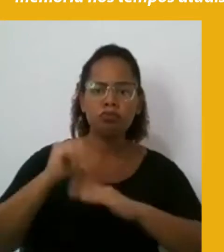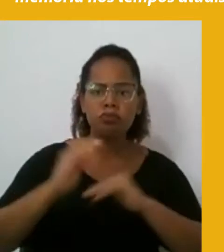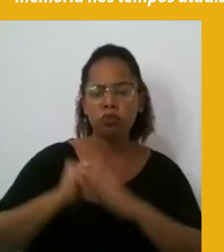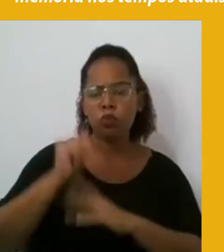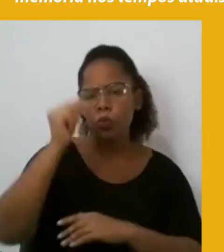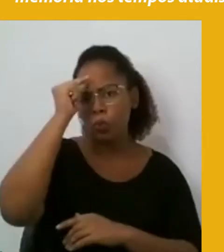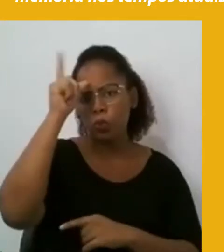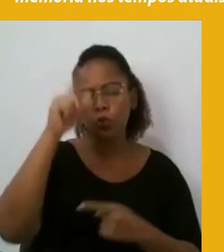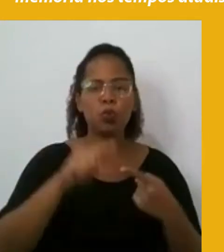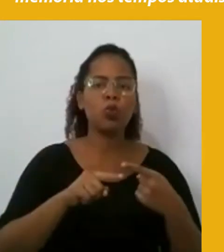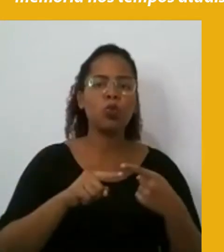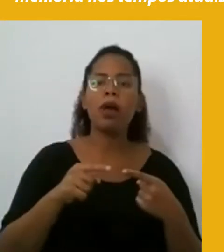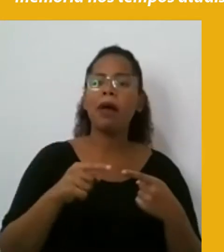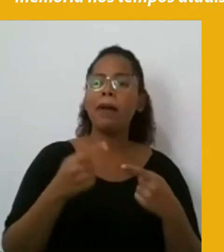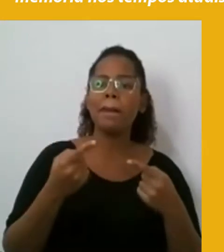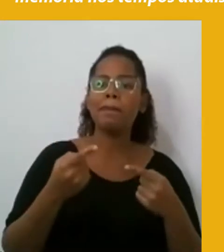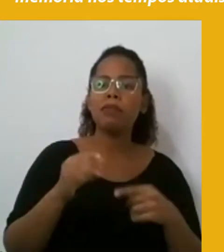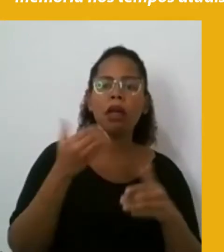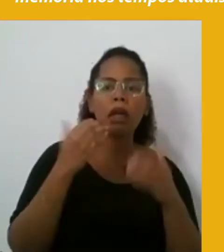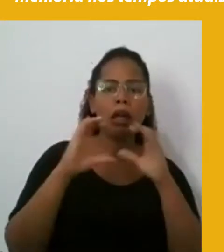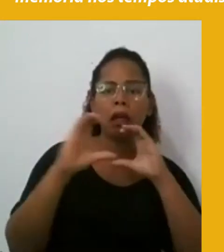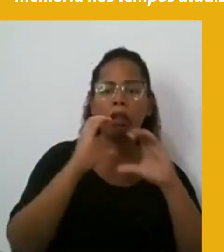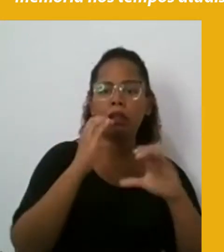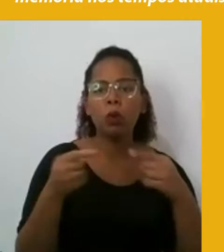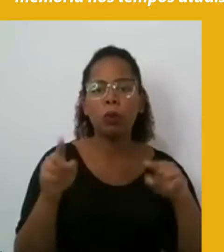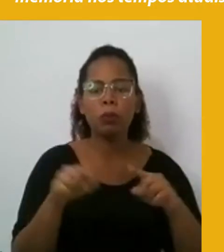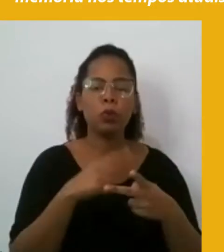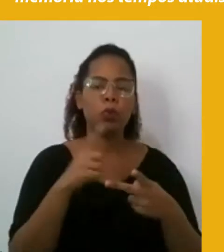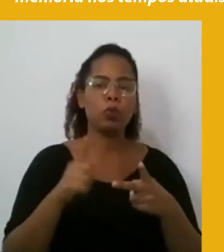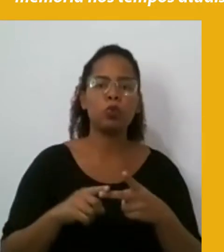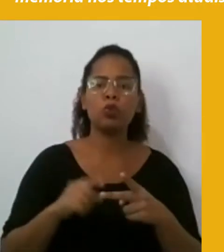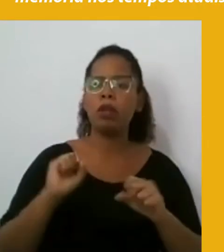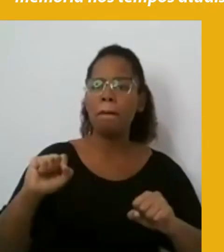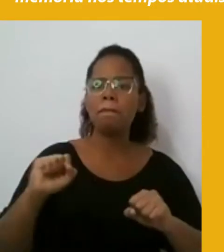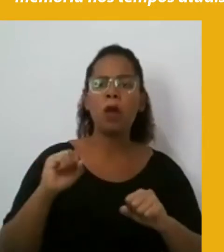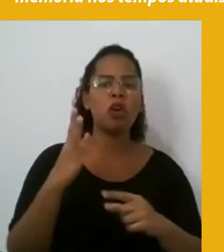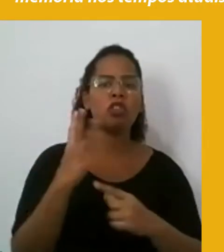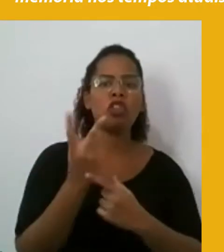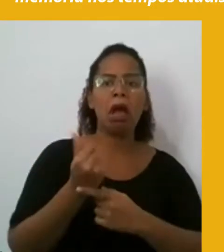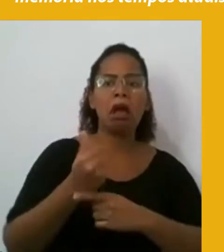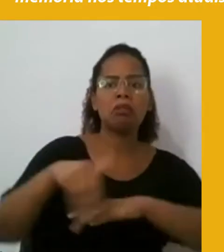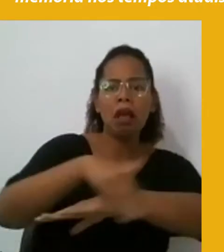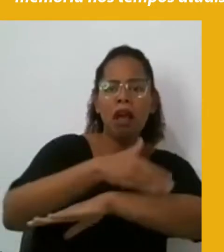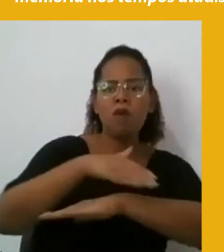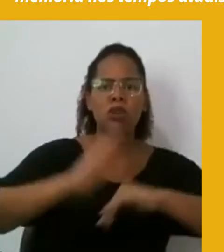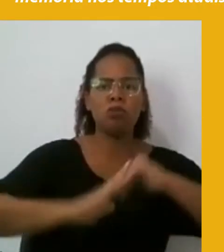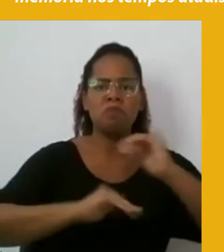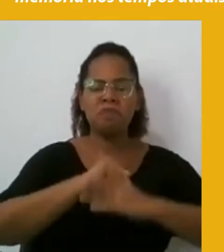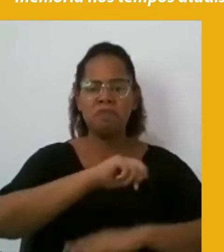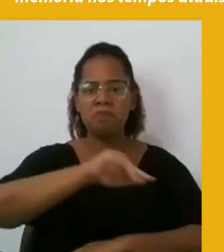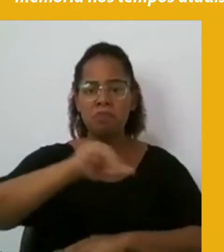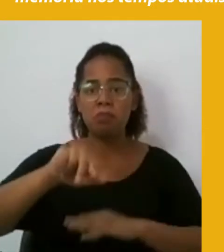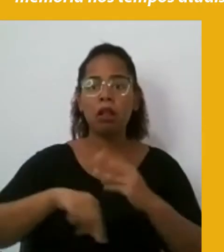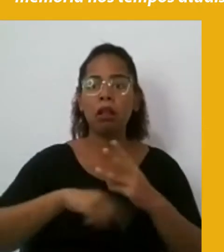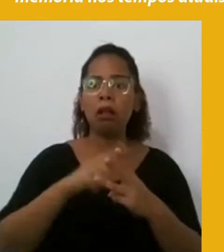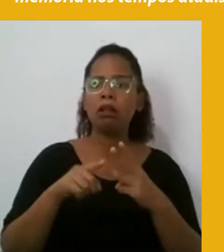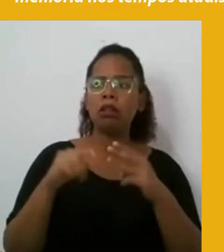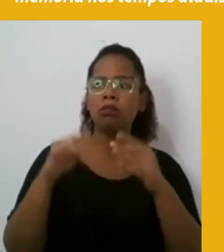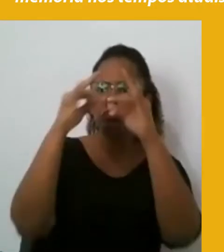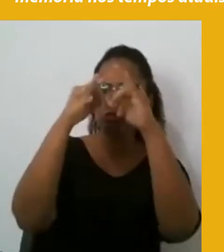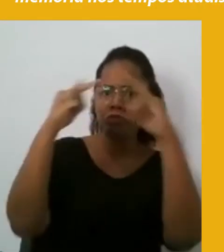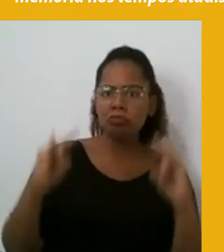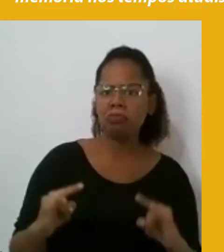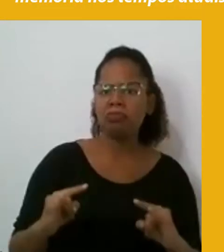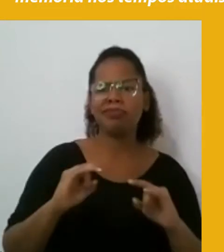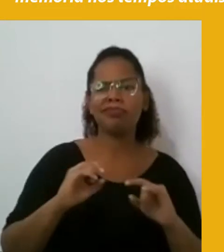músicos, dos artistas de rua, artistas circenses, enquanto eles estão, na verdade, diluindo, e com muito custo saiu a lei